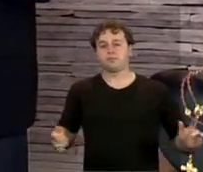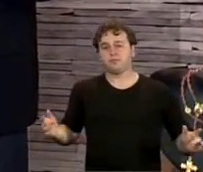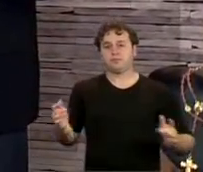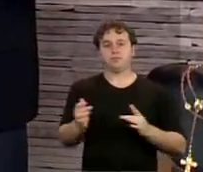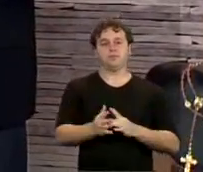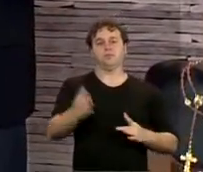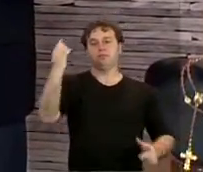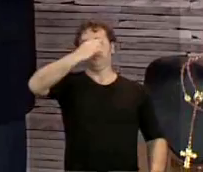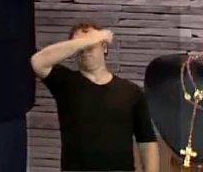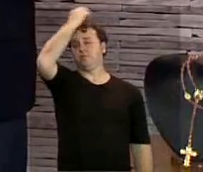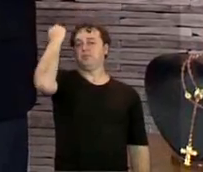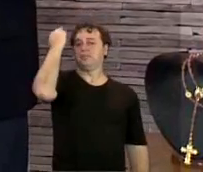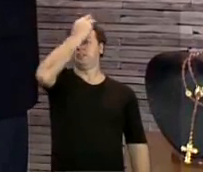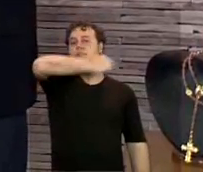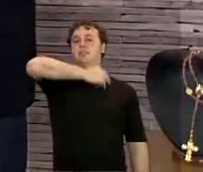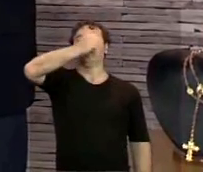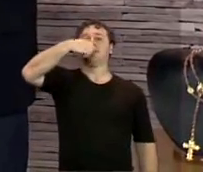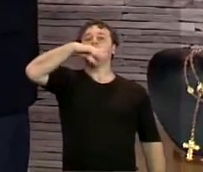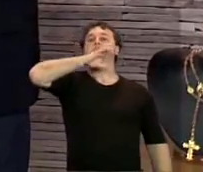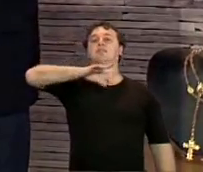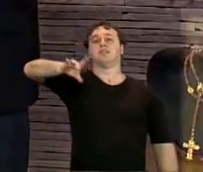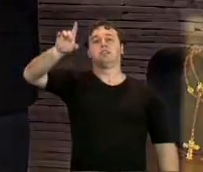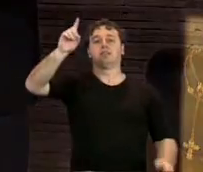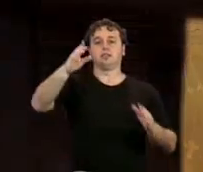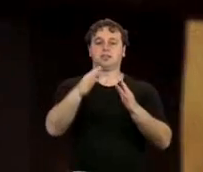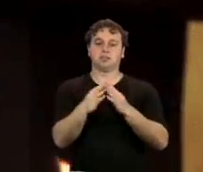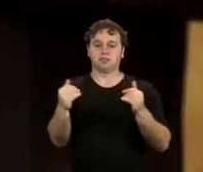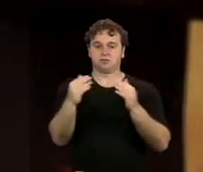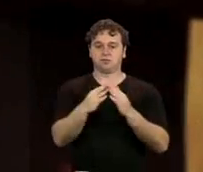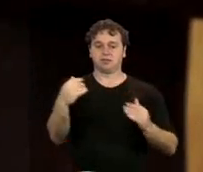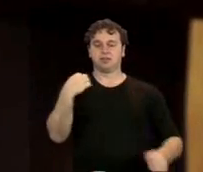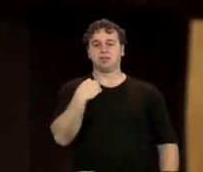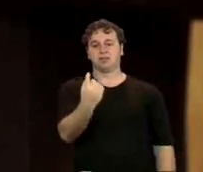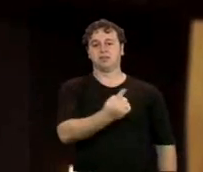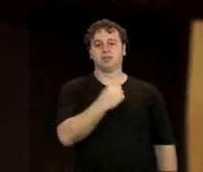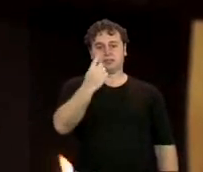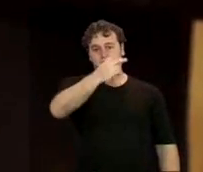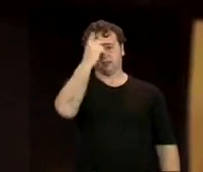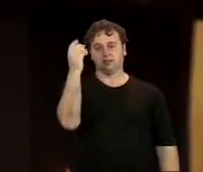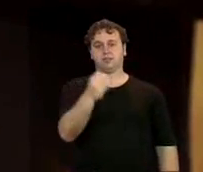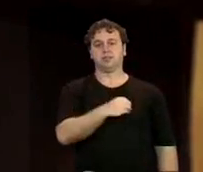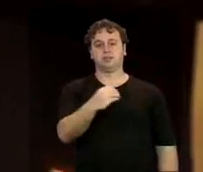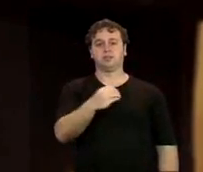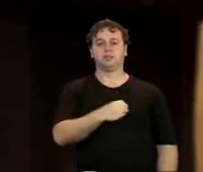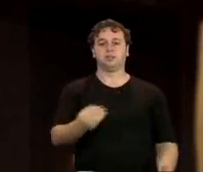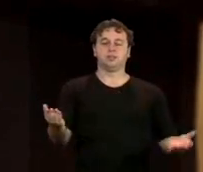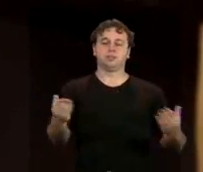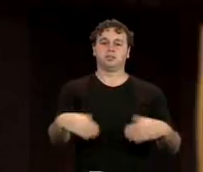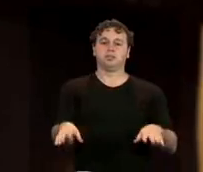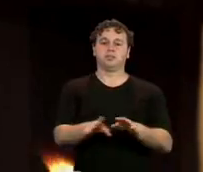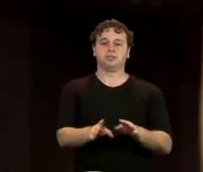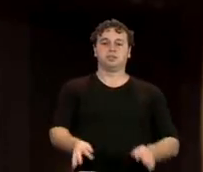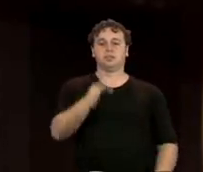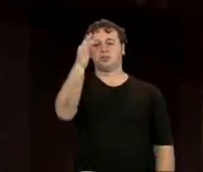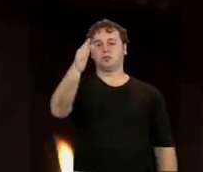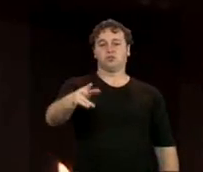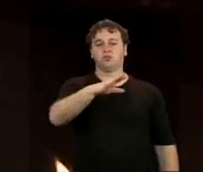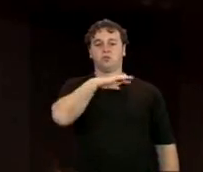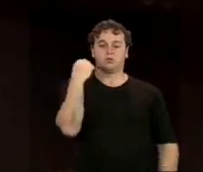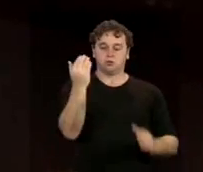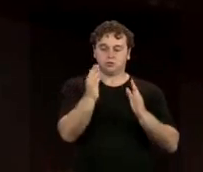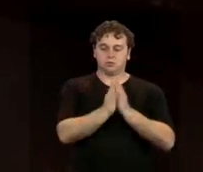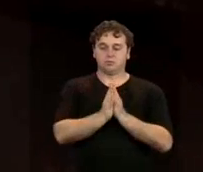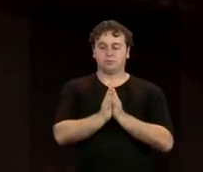mulheres e bendito é o fruto do vosso ventre, Jesus. Santa Maria, Mãe de Deus, rogai por nós,